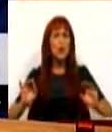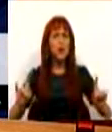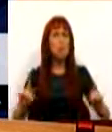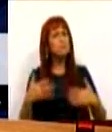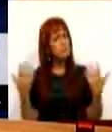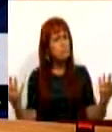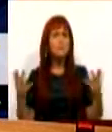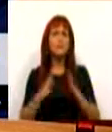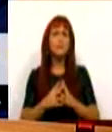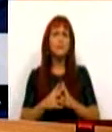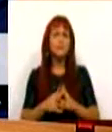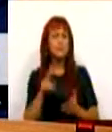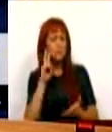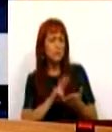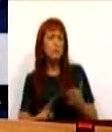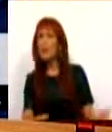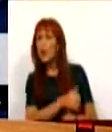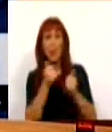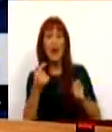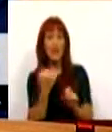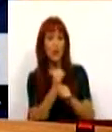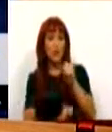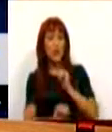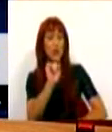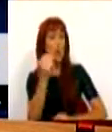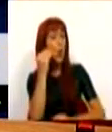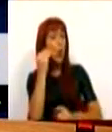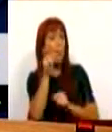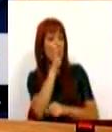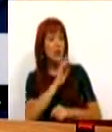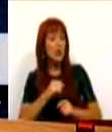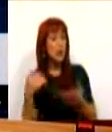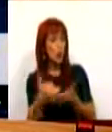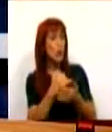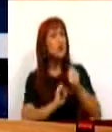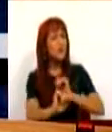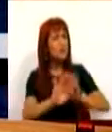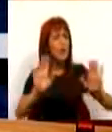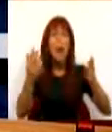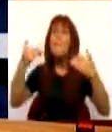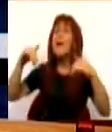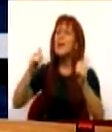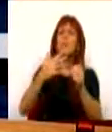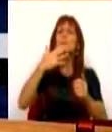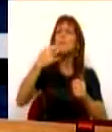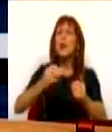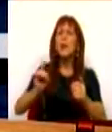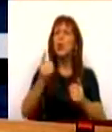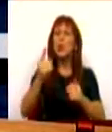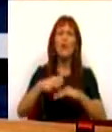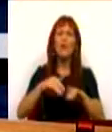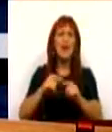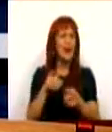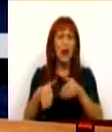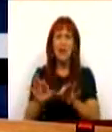uma leitura correta das suas funções e da forma como aplicam os seus recursos, mas nem todas fazem esse